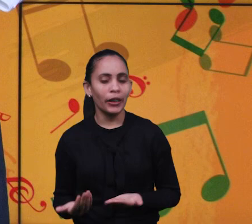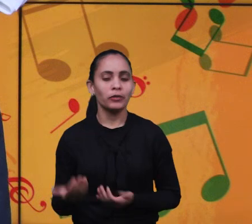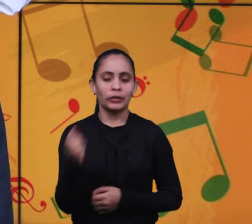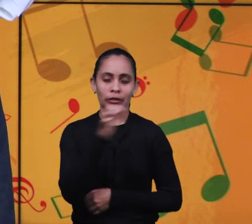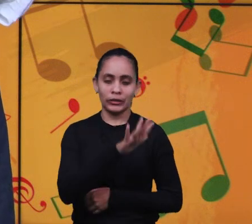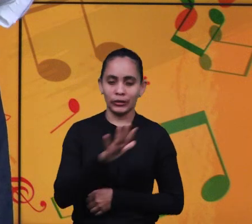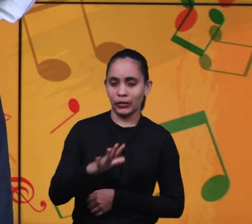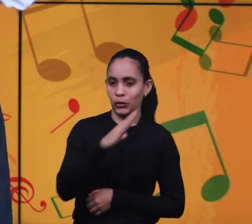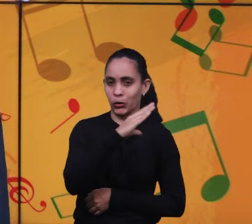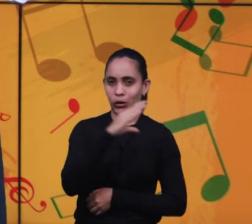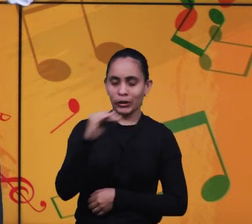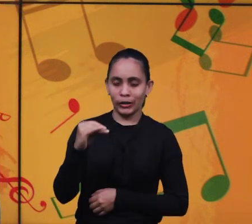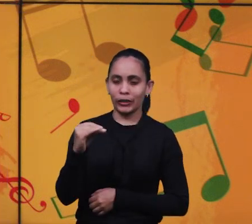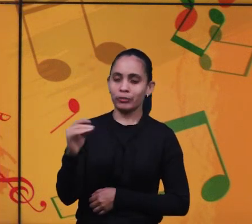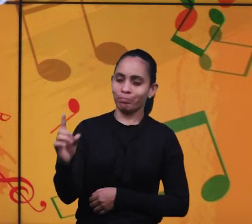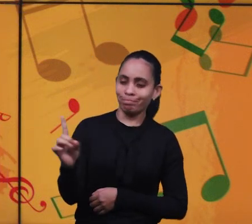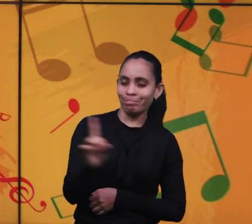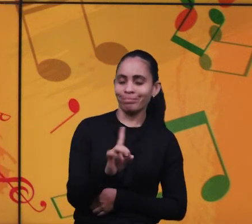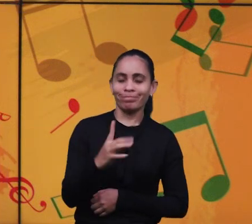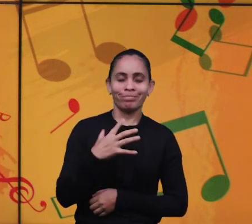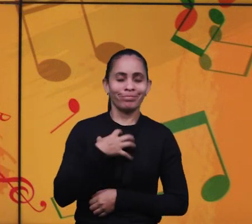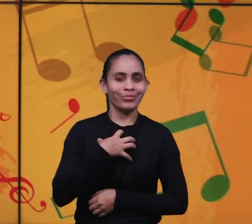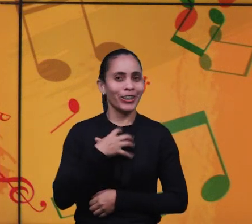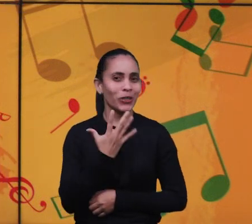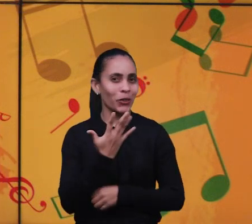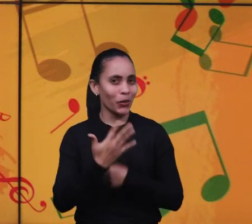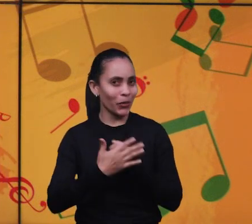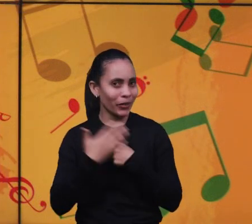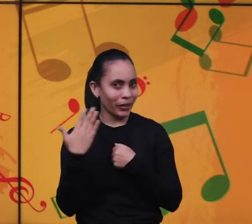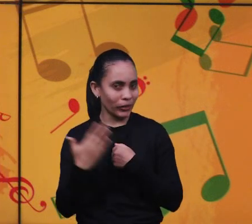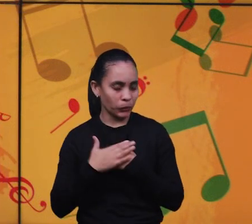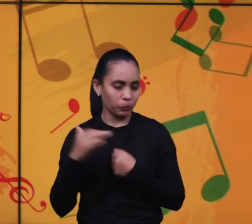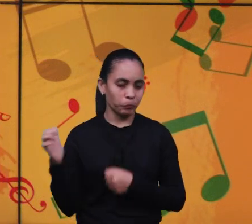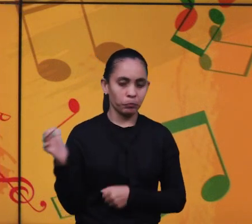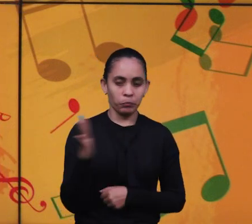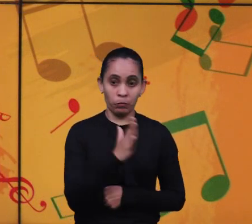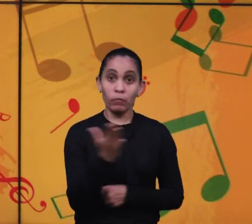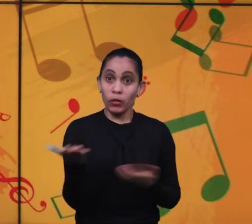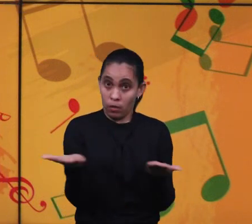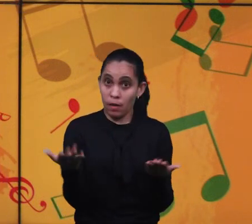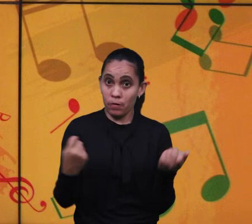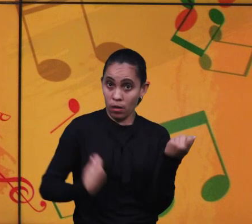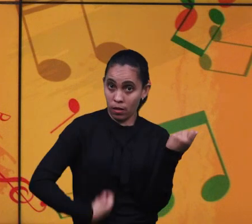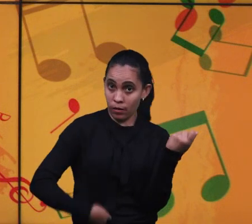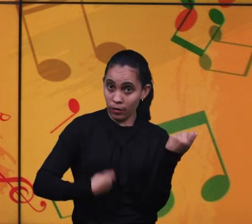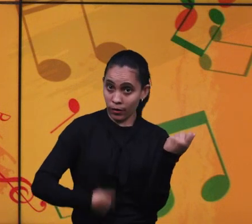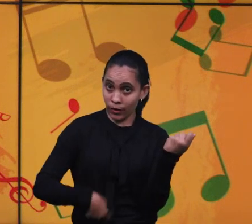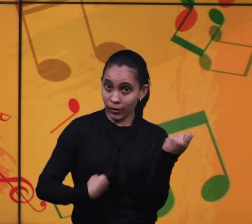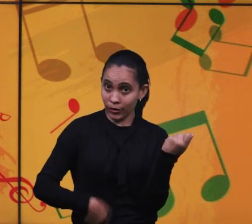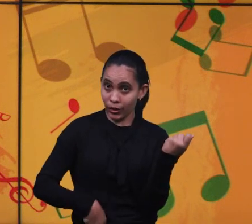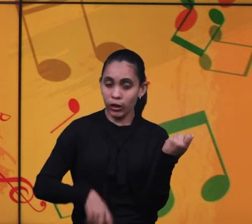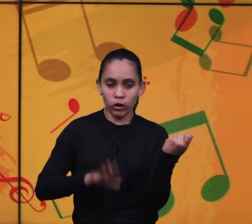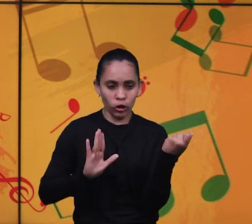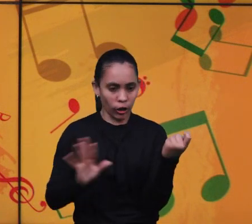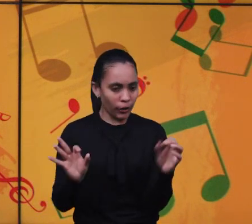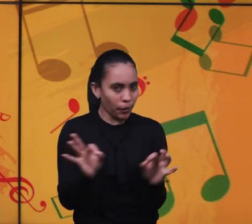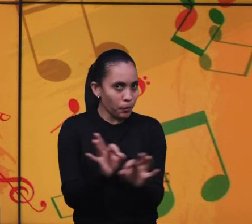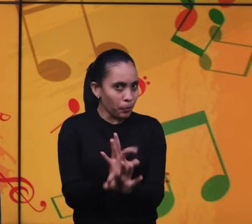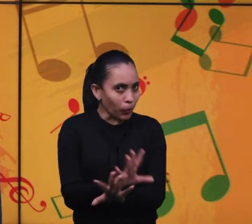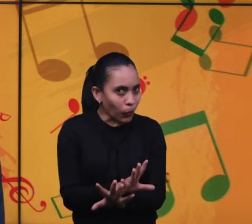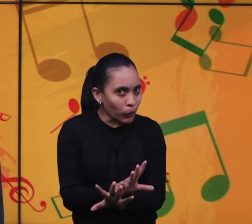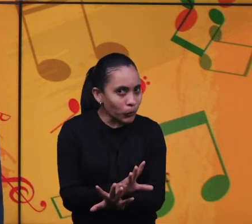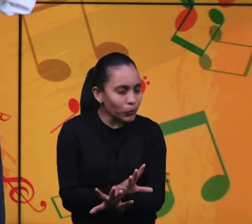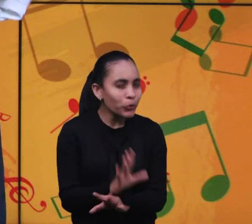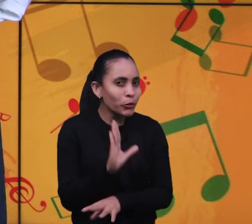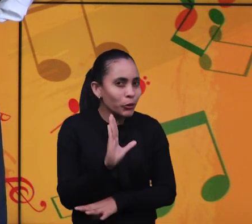classes têm nos recebido com todo carinho. Glória a Deus! Vamos lá, violonistas? Violão já está